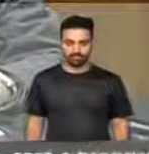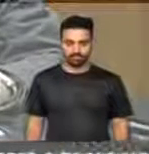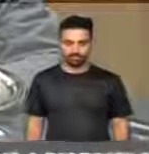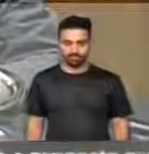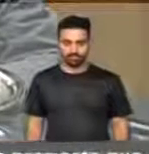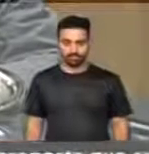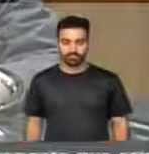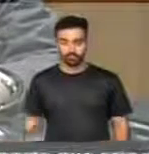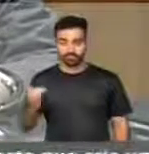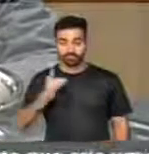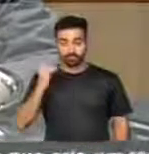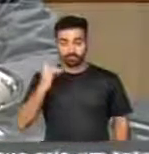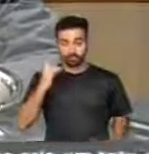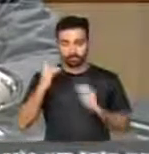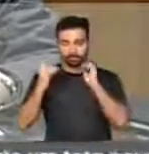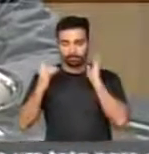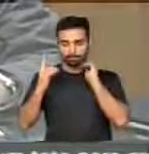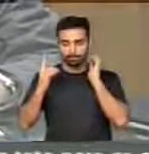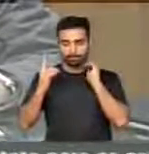Deputado